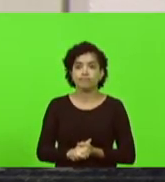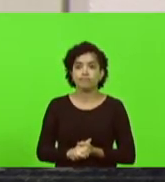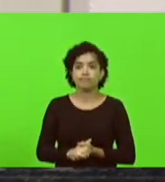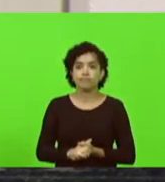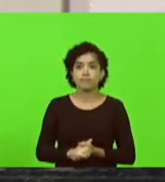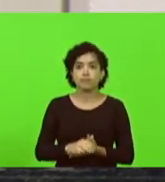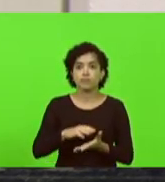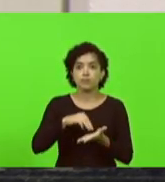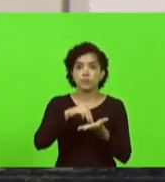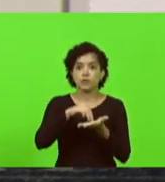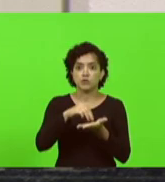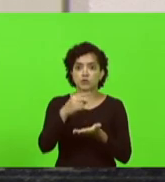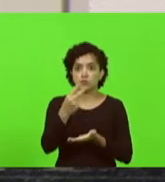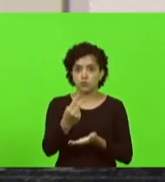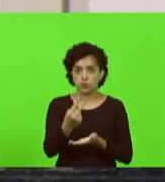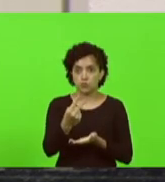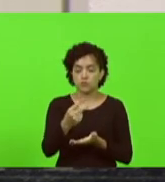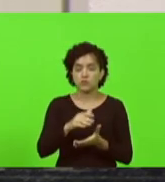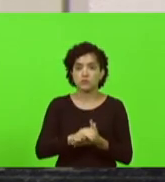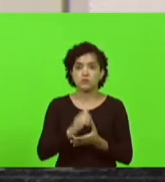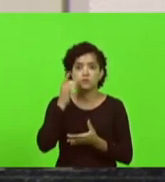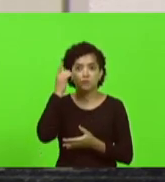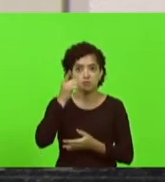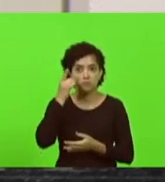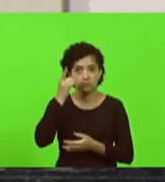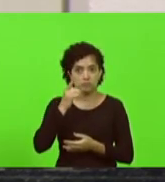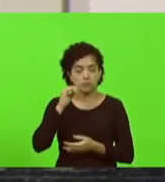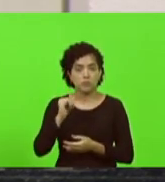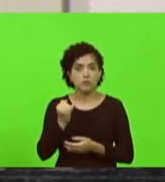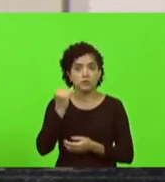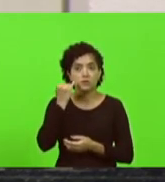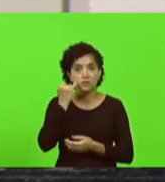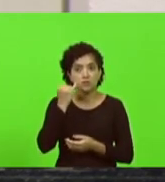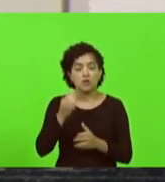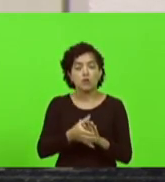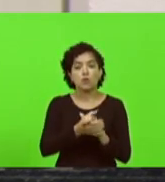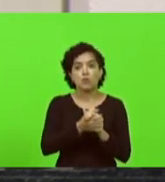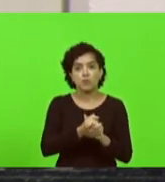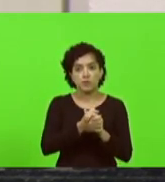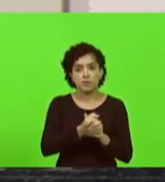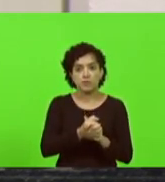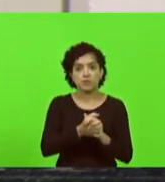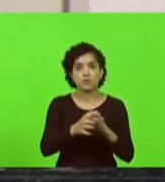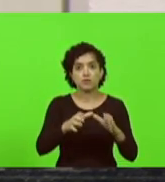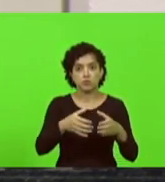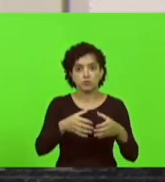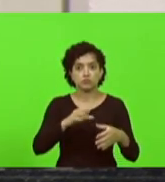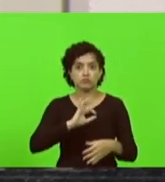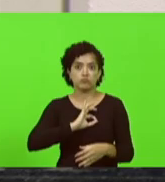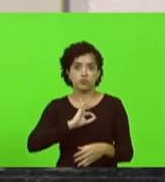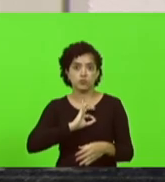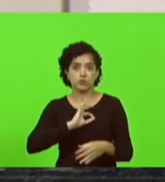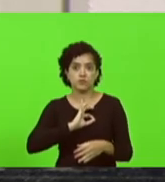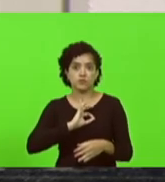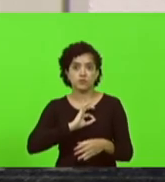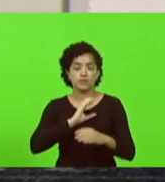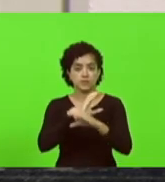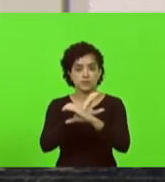Moção número 2, autor deputado Gessé Lopes, cumprimentando a Polícia Civil de Santa Catarina